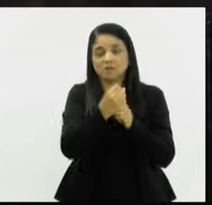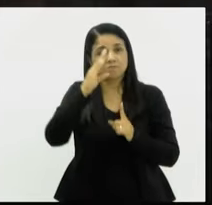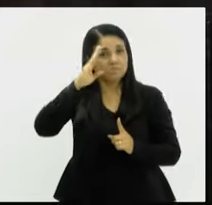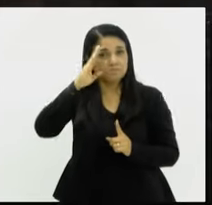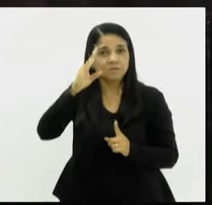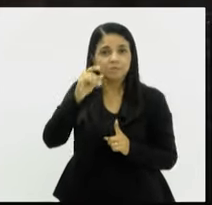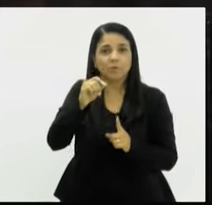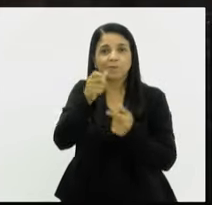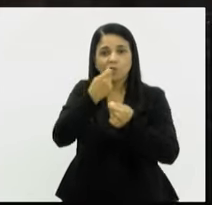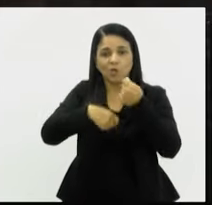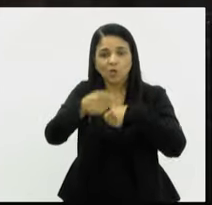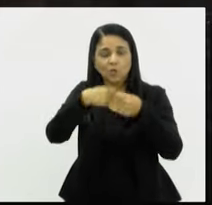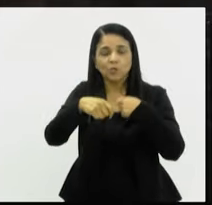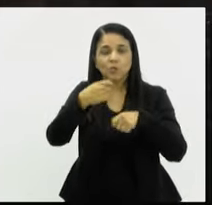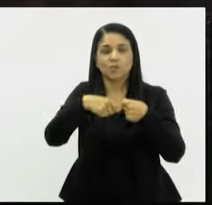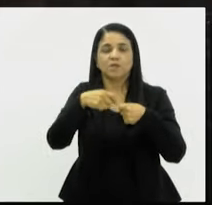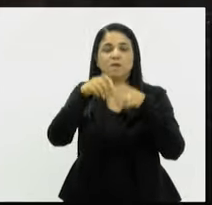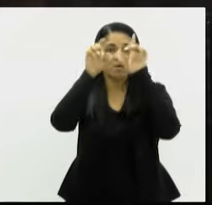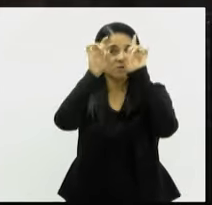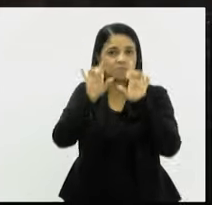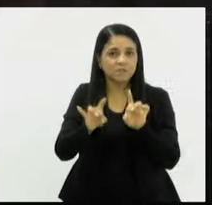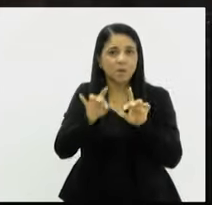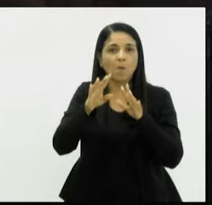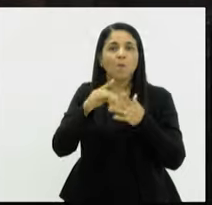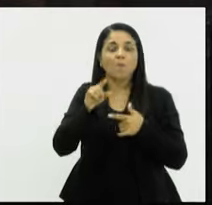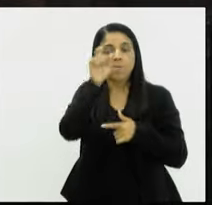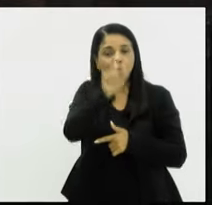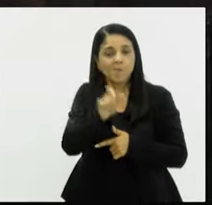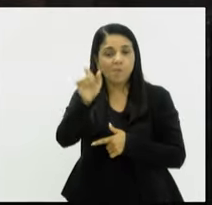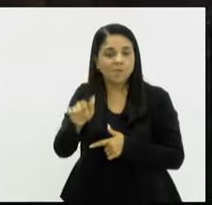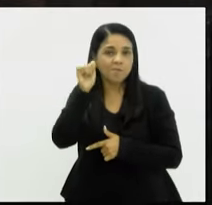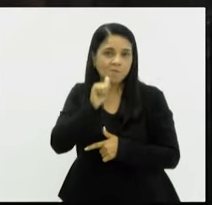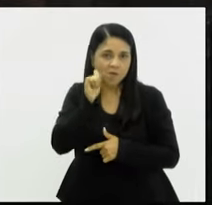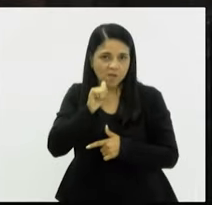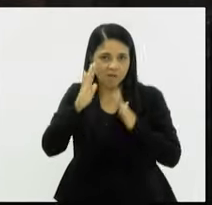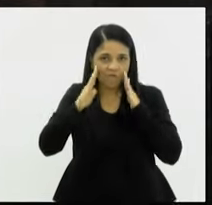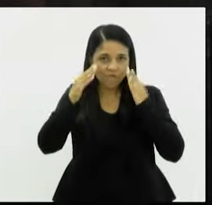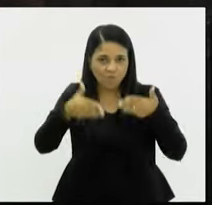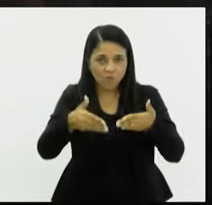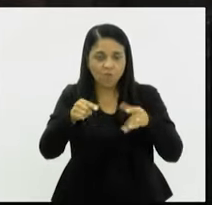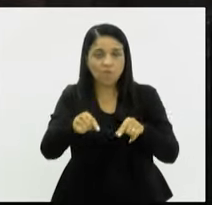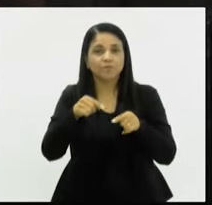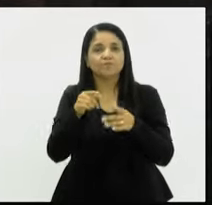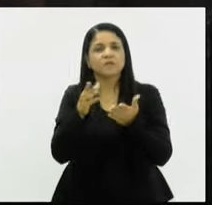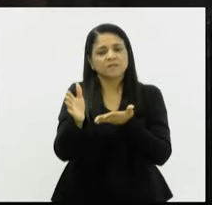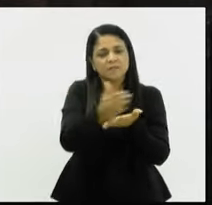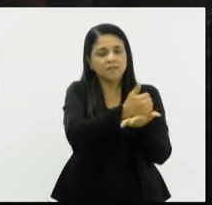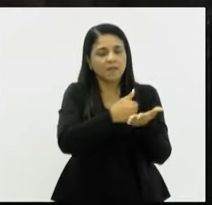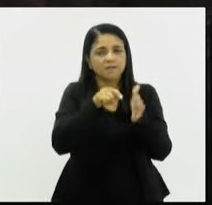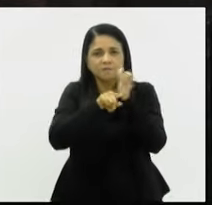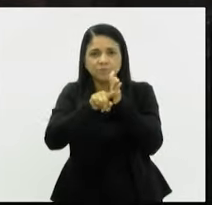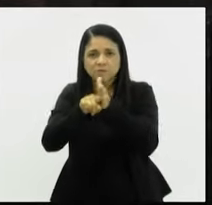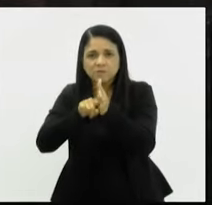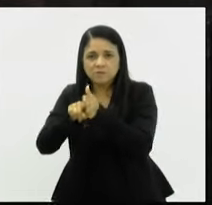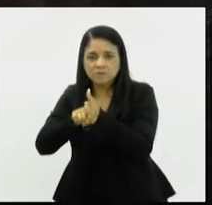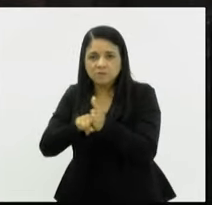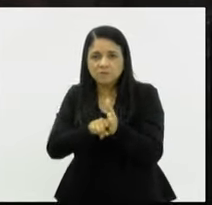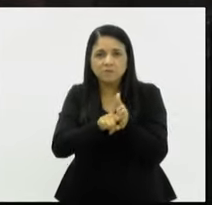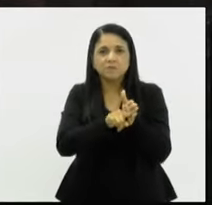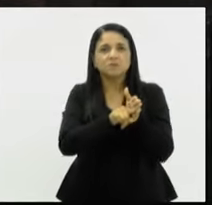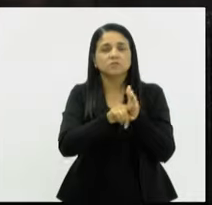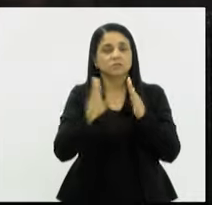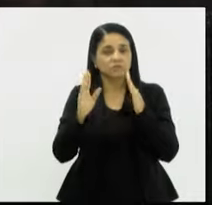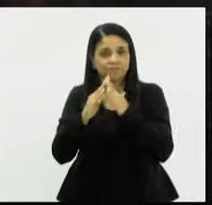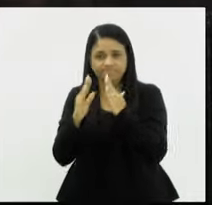para a economia, em especial, pensando nessas mulheres. Conforme dados da Pesquisa Nacional de Amostra de